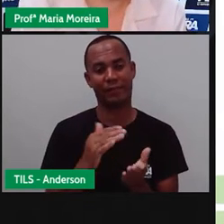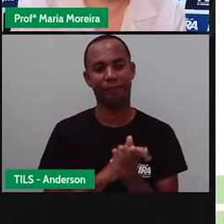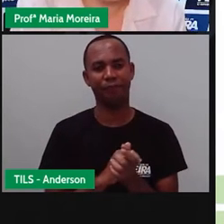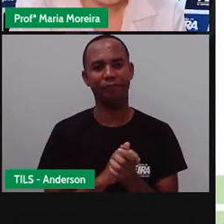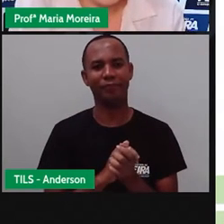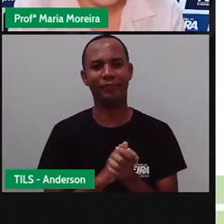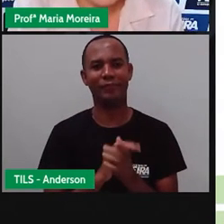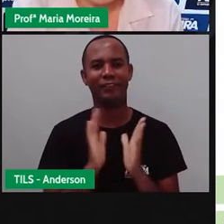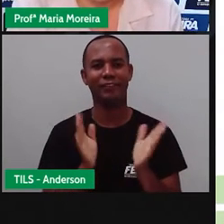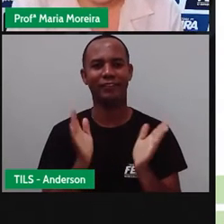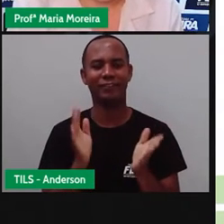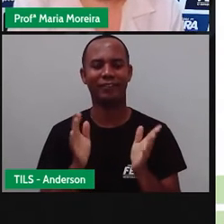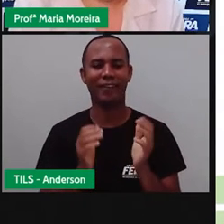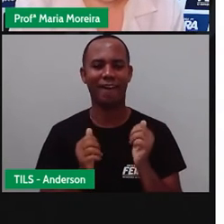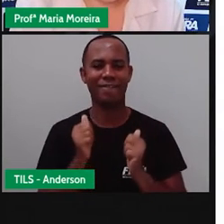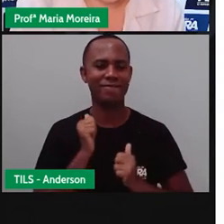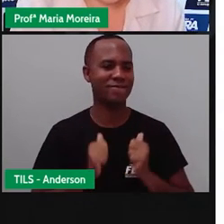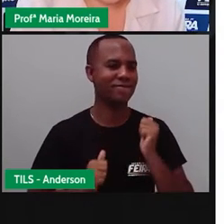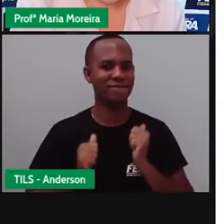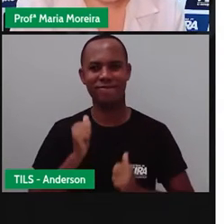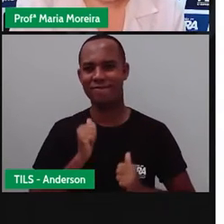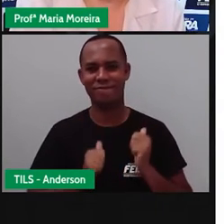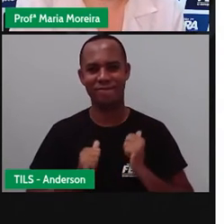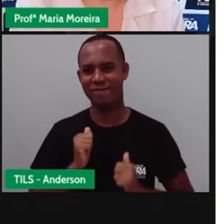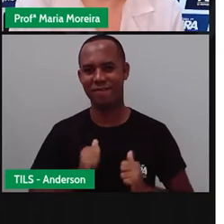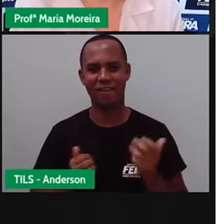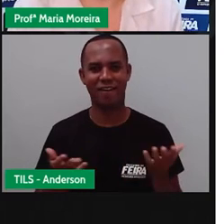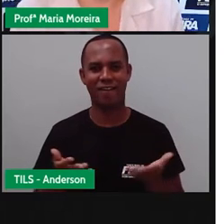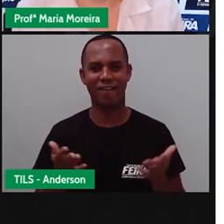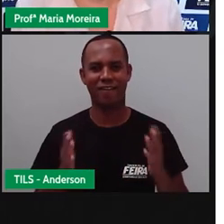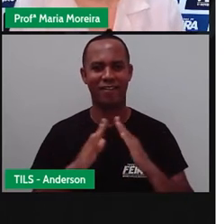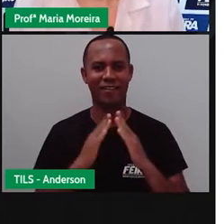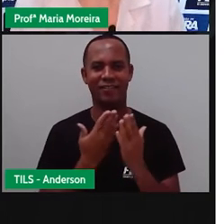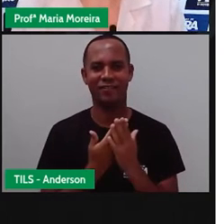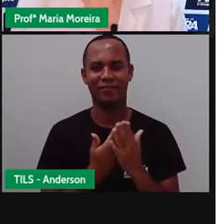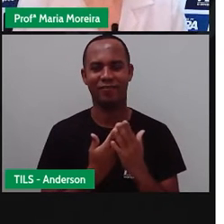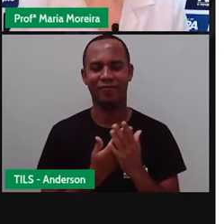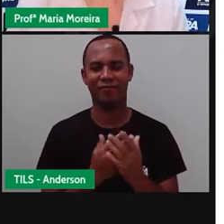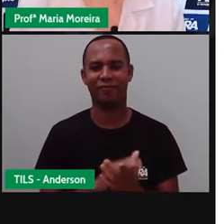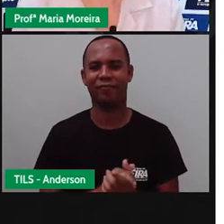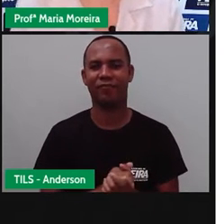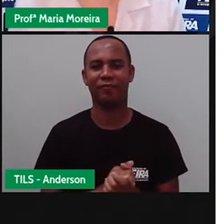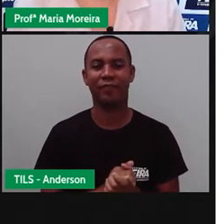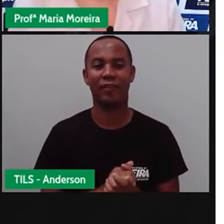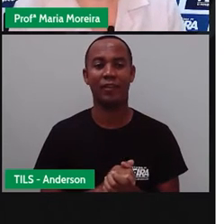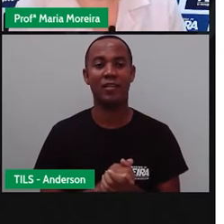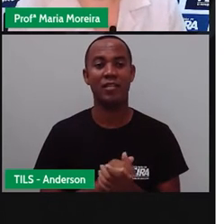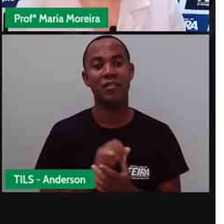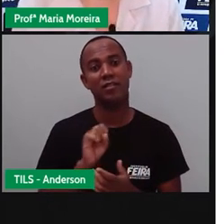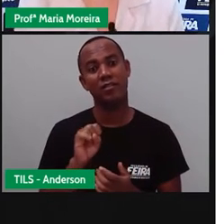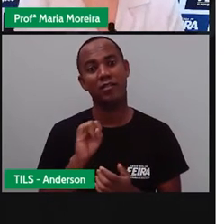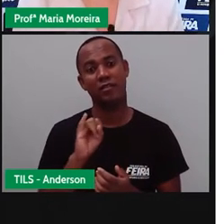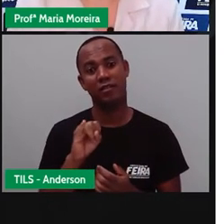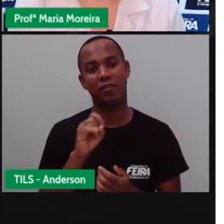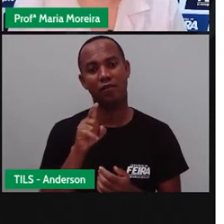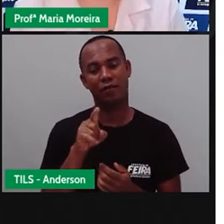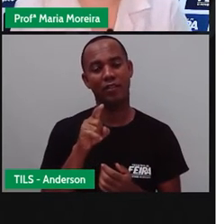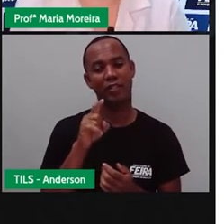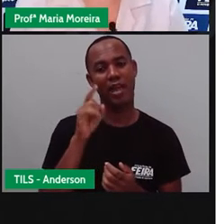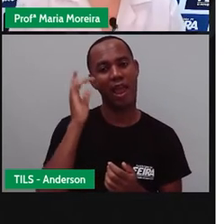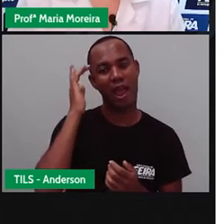nosso aquecimento não foi Anderson agora é a aula né bom se você acha né